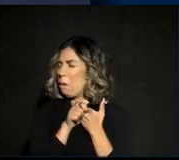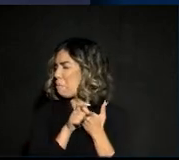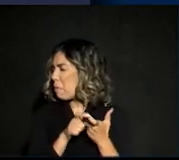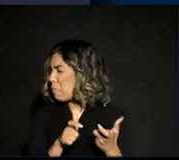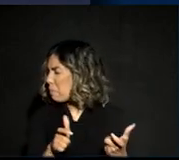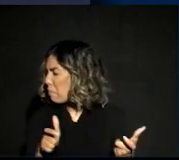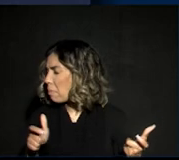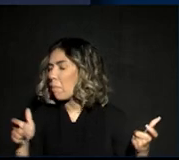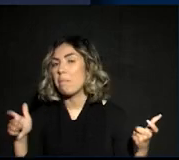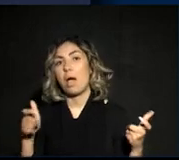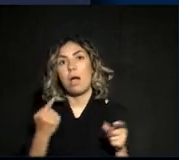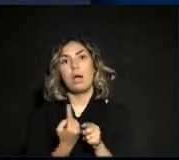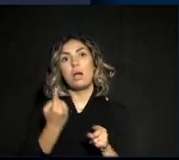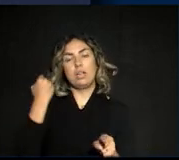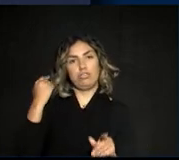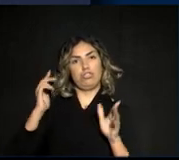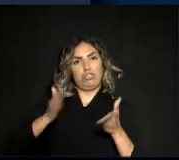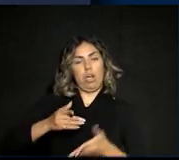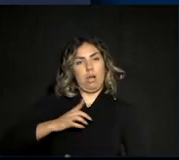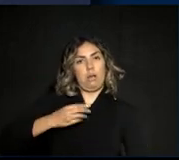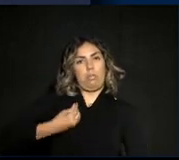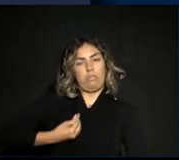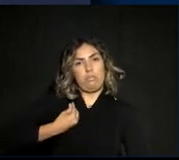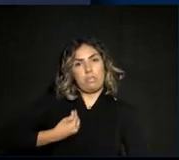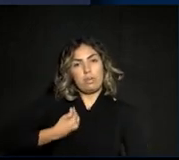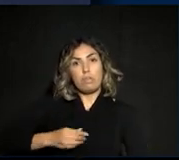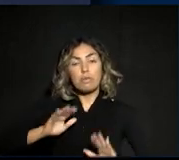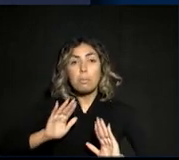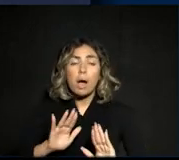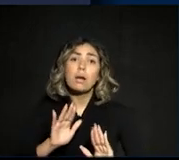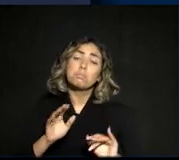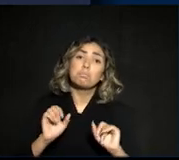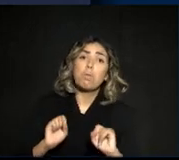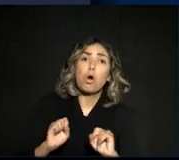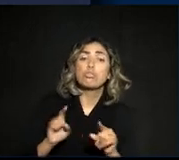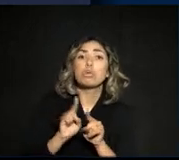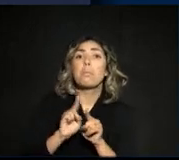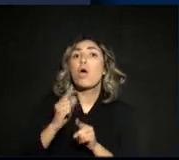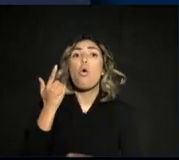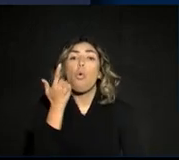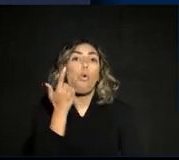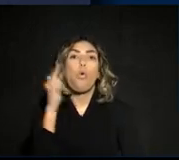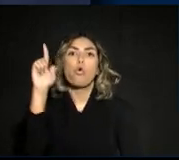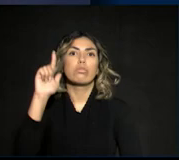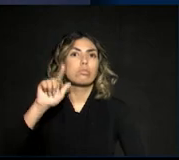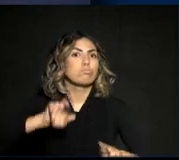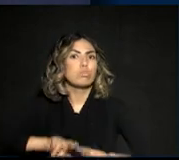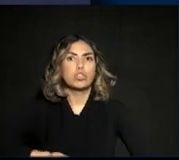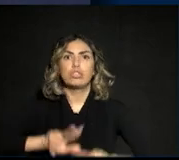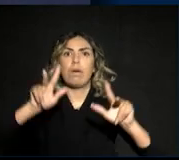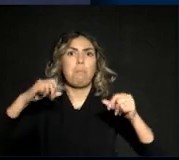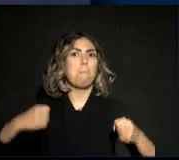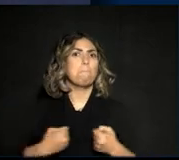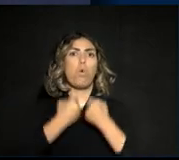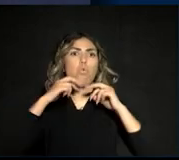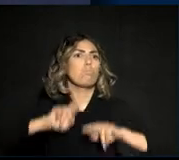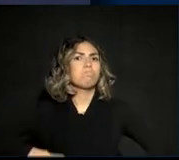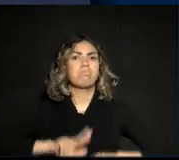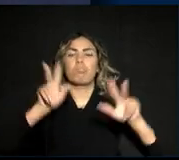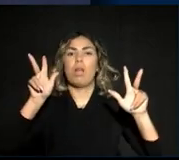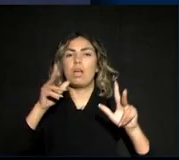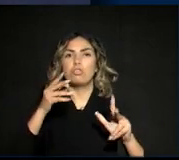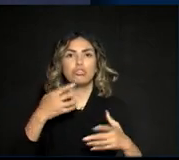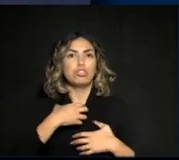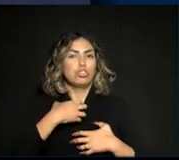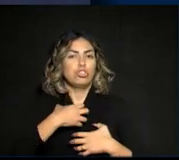aquela que se antevê, ou ter algum outro choque exógeno que, vamos dizer, tome uma dimensão